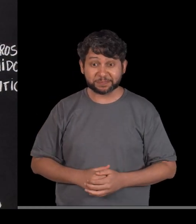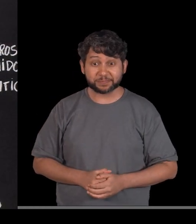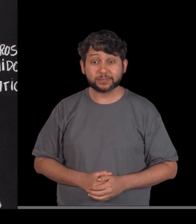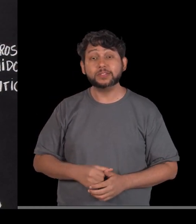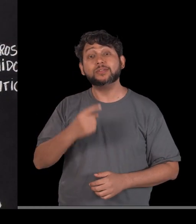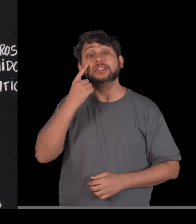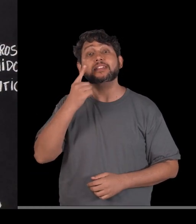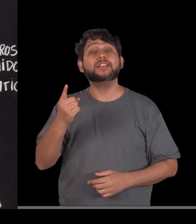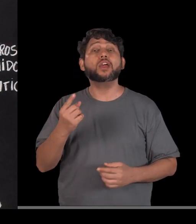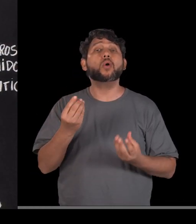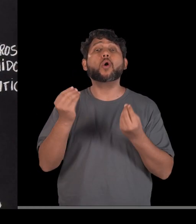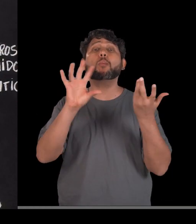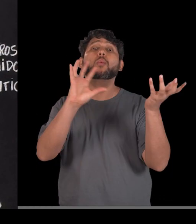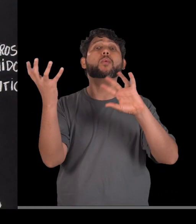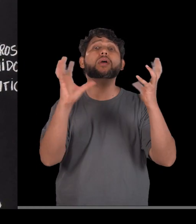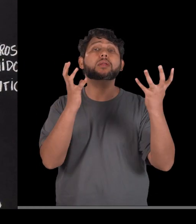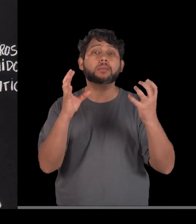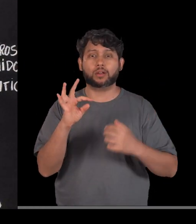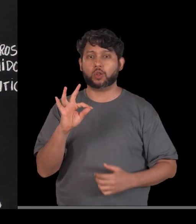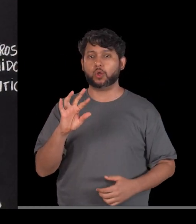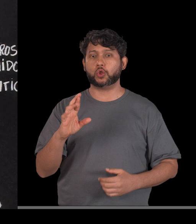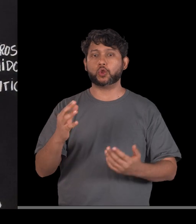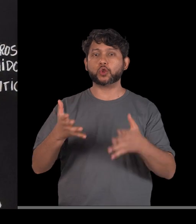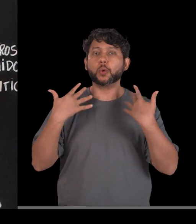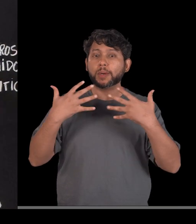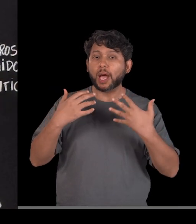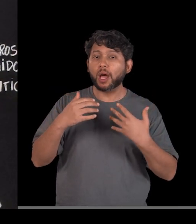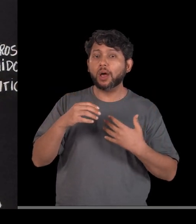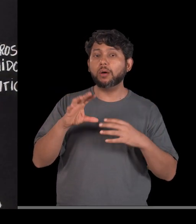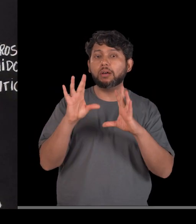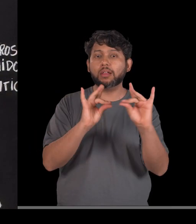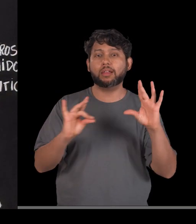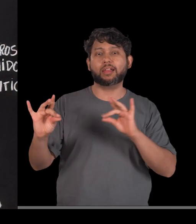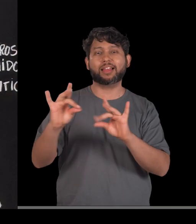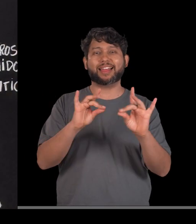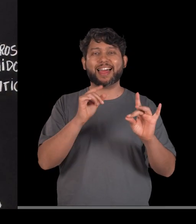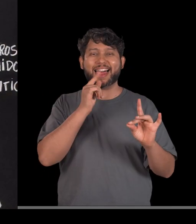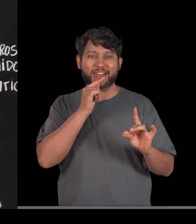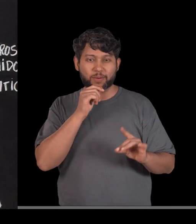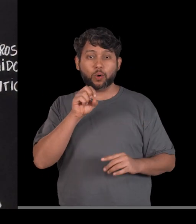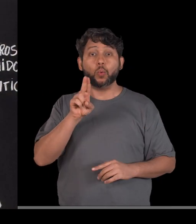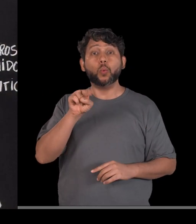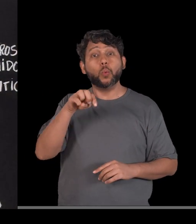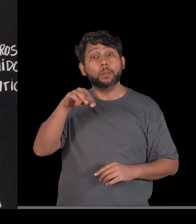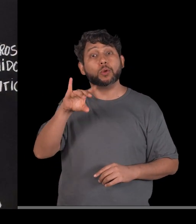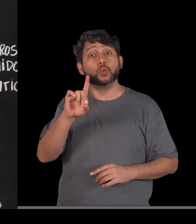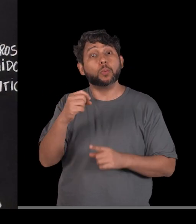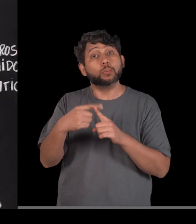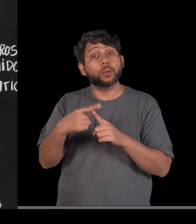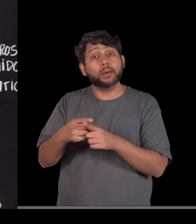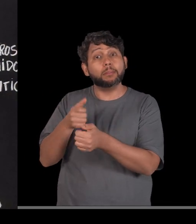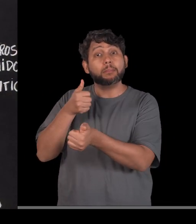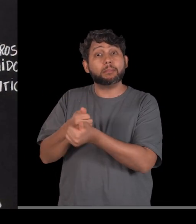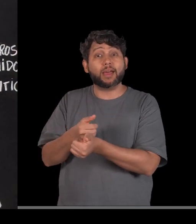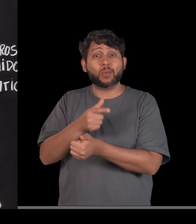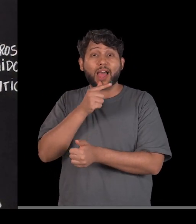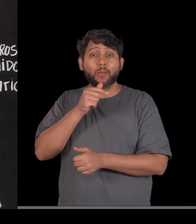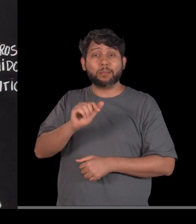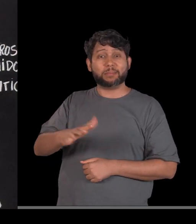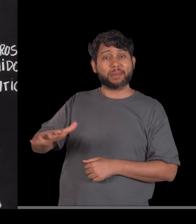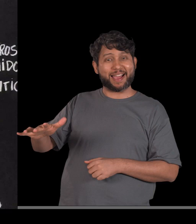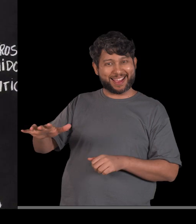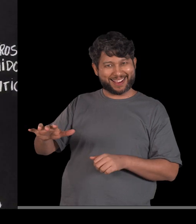tudo bem? Apresenta um clima tropical úmido devido à proximidade com o Oceano